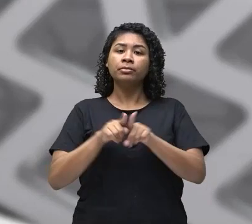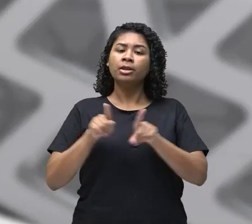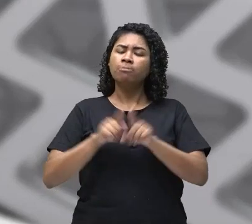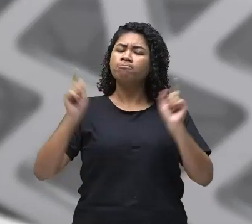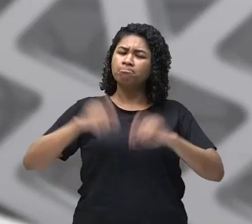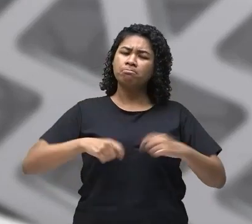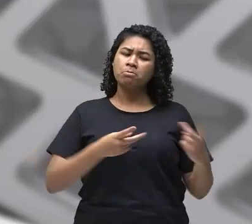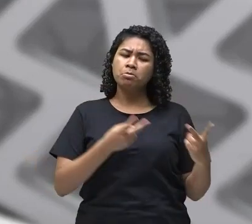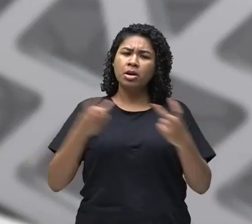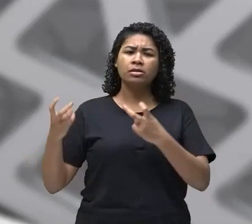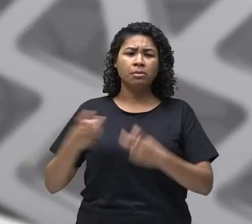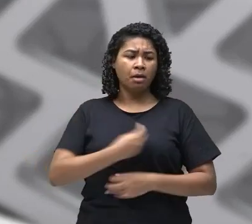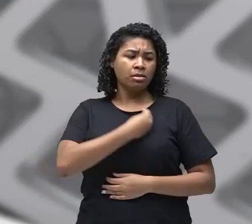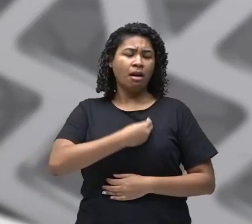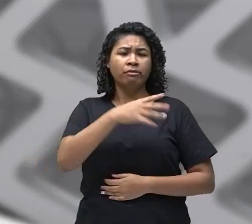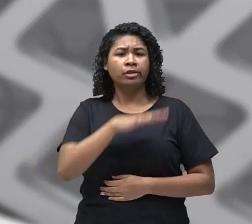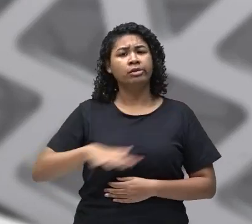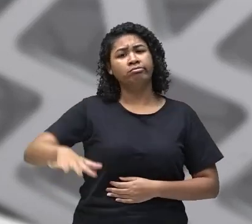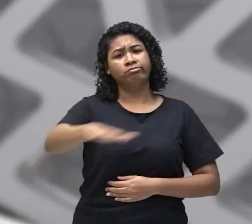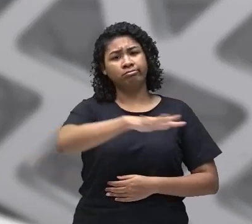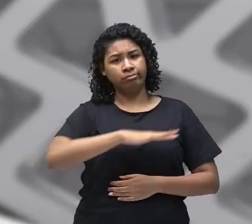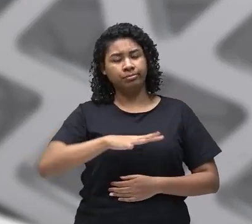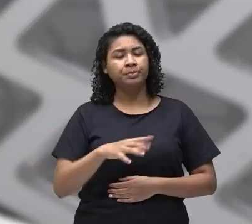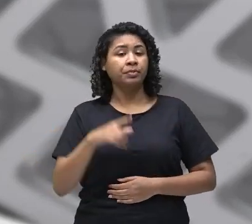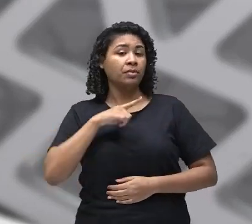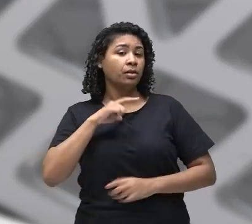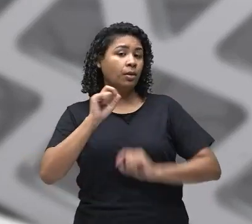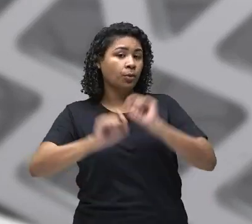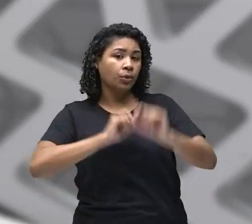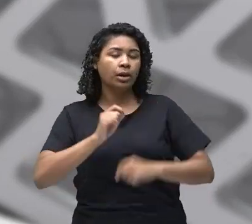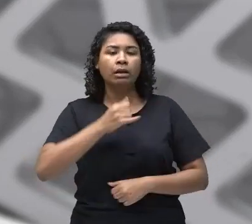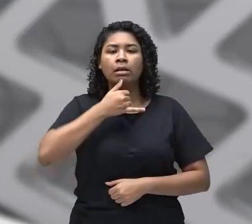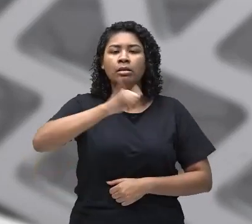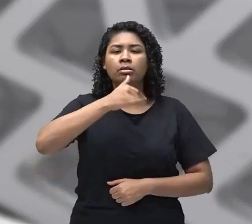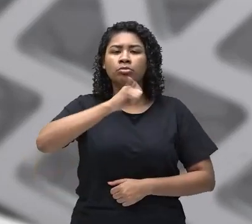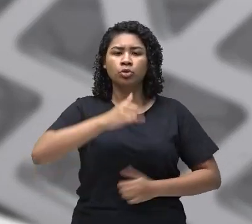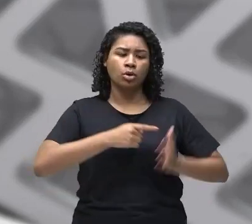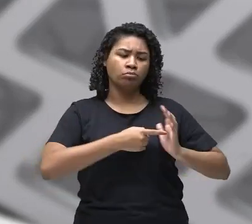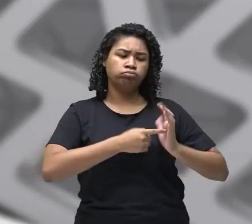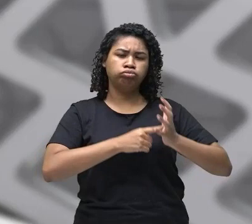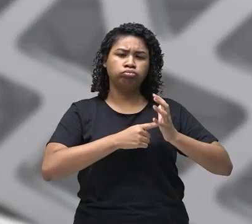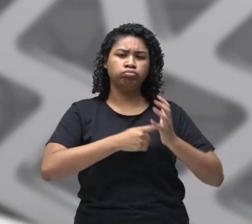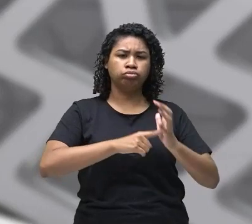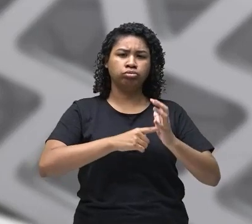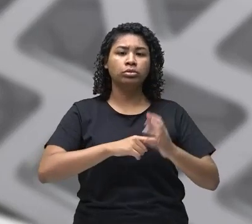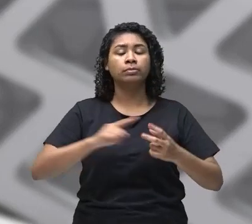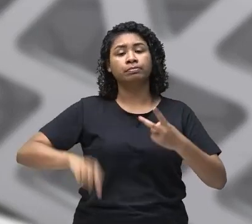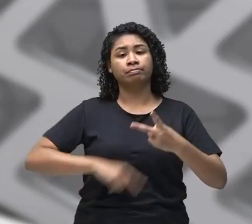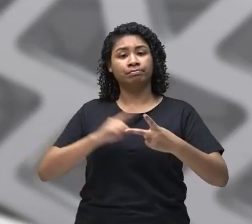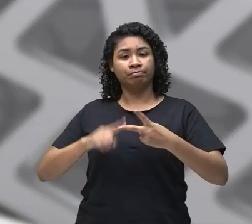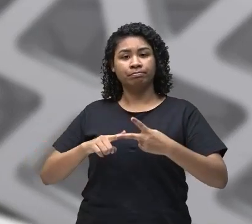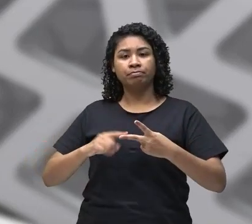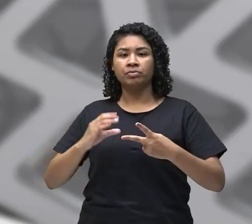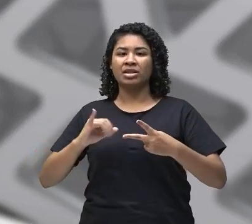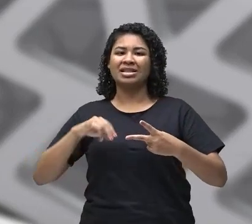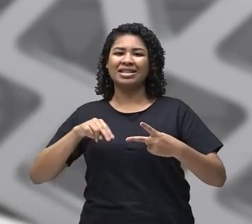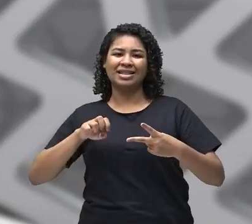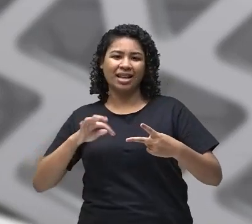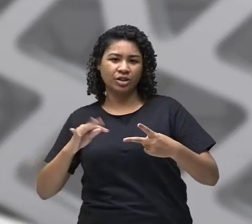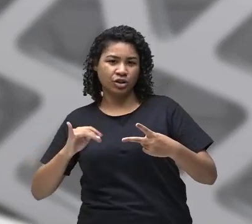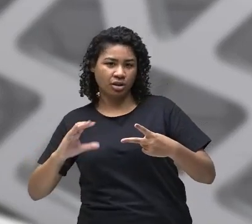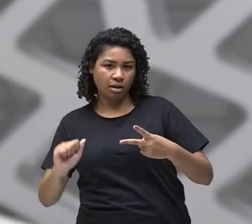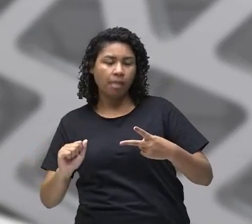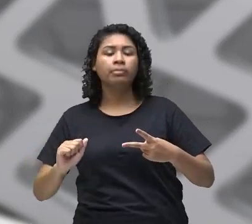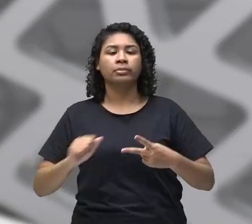nosso cotidiano que temos aí a energia mecânica a energia cinética você sabia que